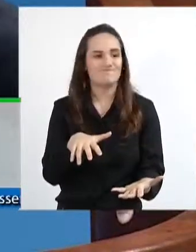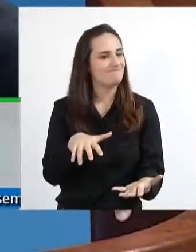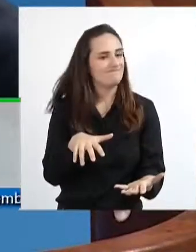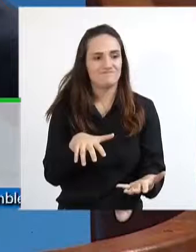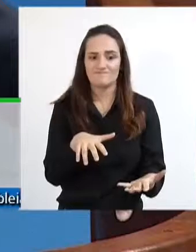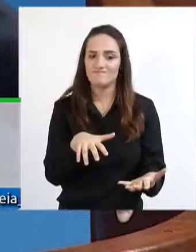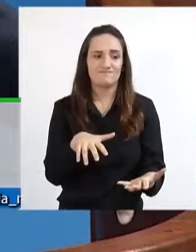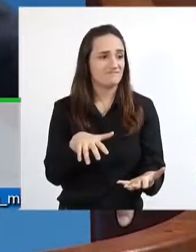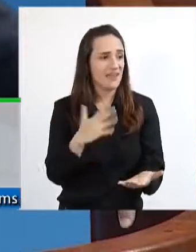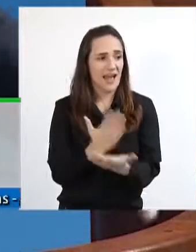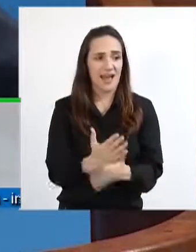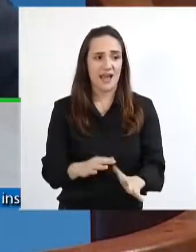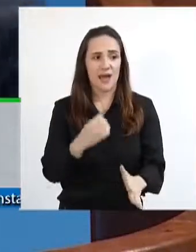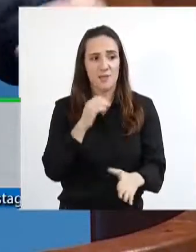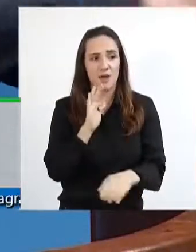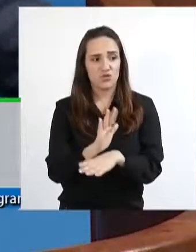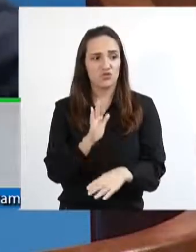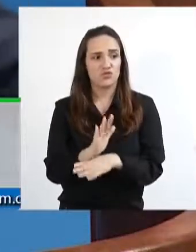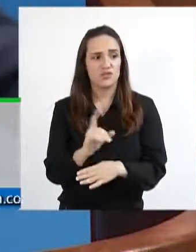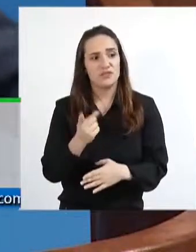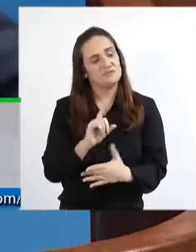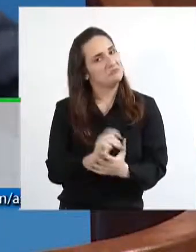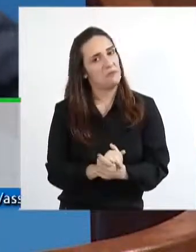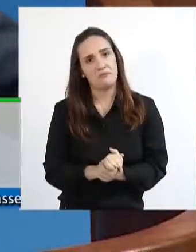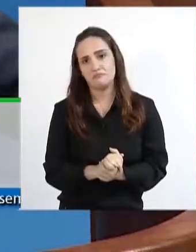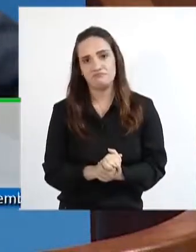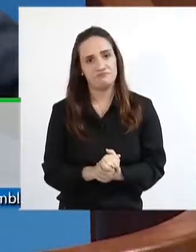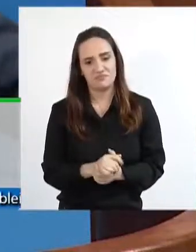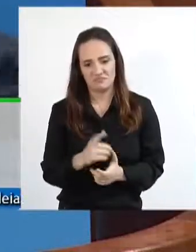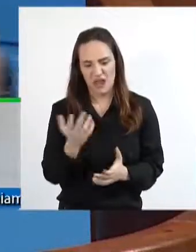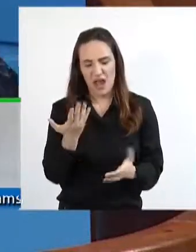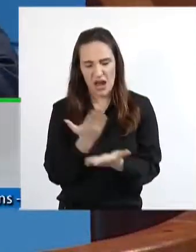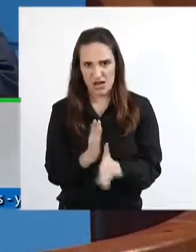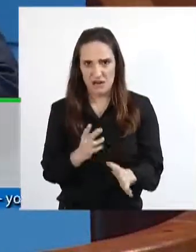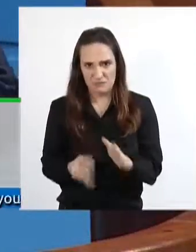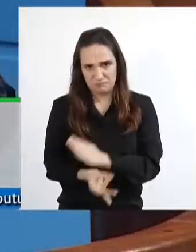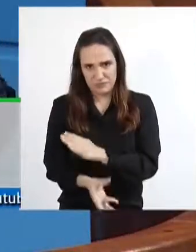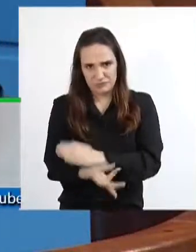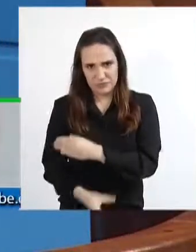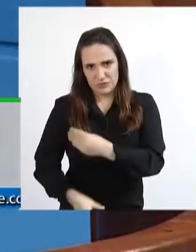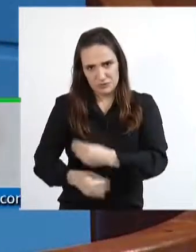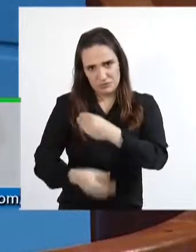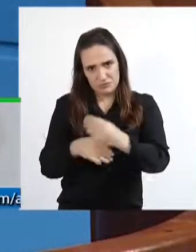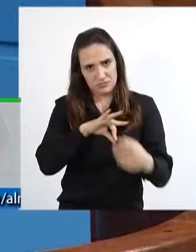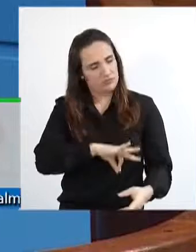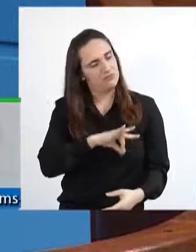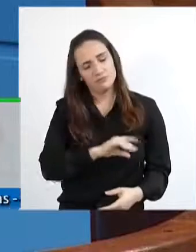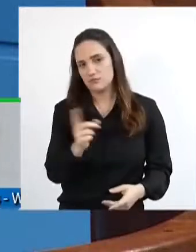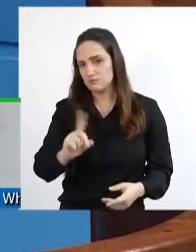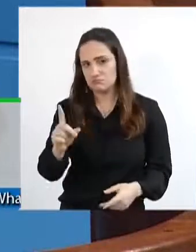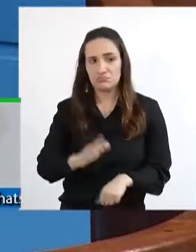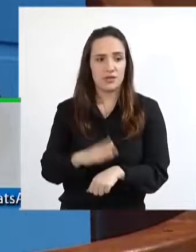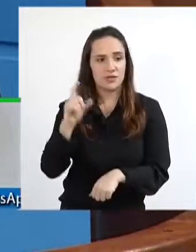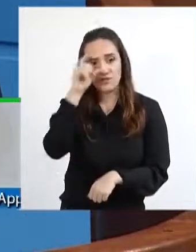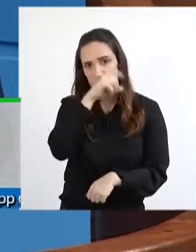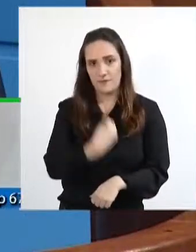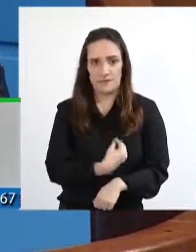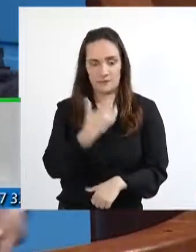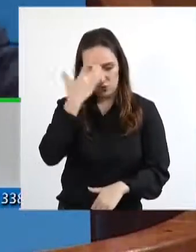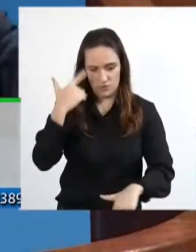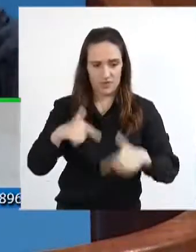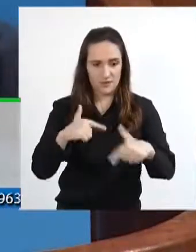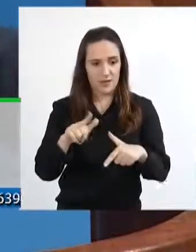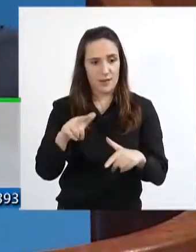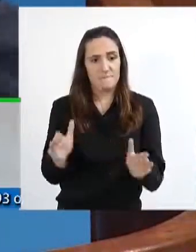ataca privilégio, coisa nenhuma, e é uma reforma que vai dificultar a vida dos trabalhadores e dos